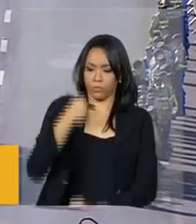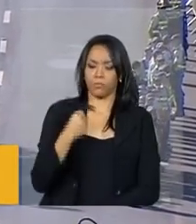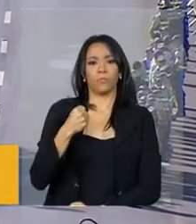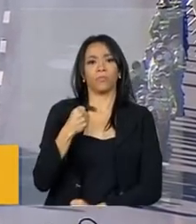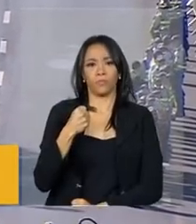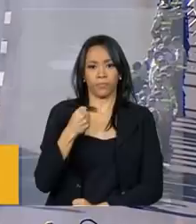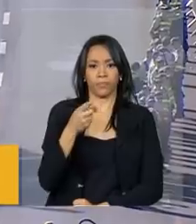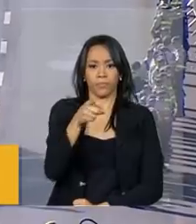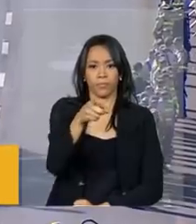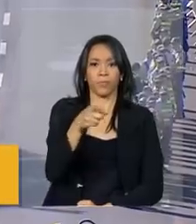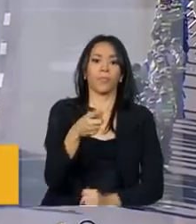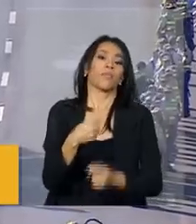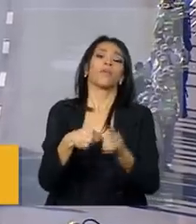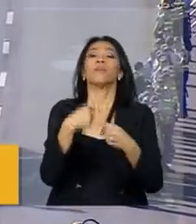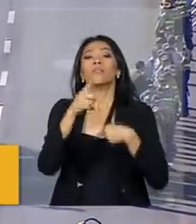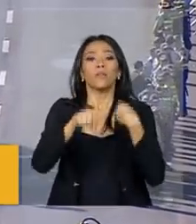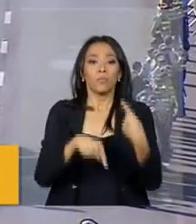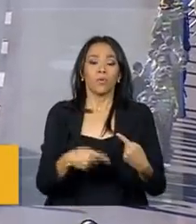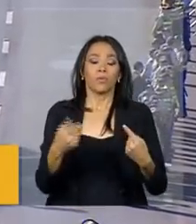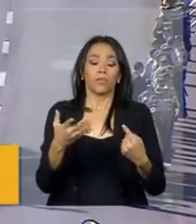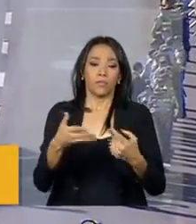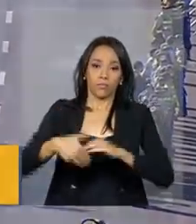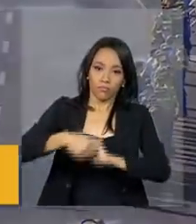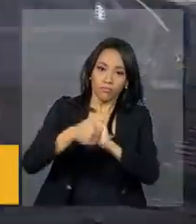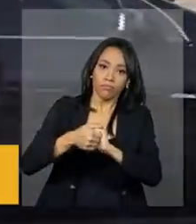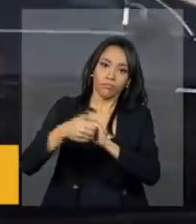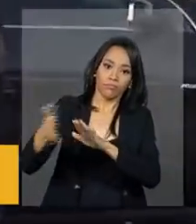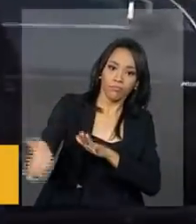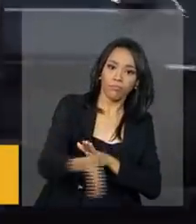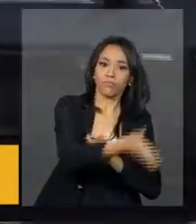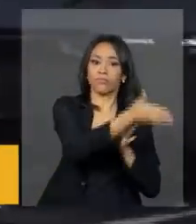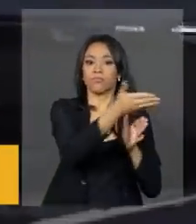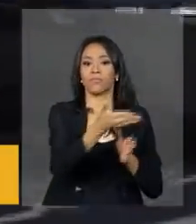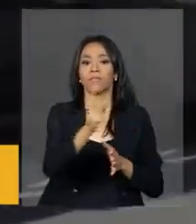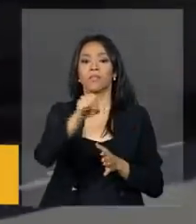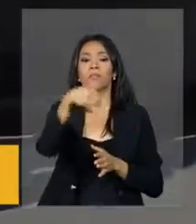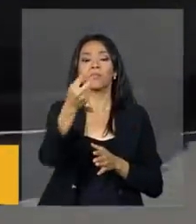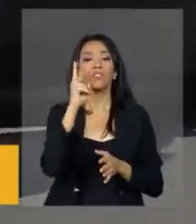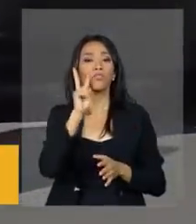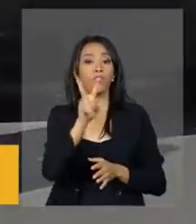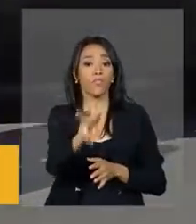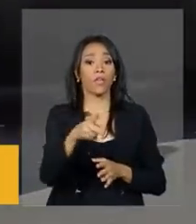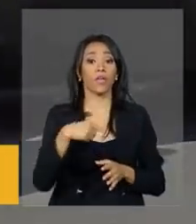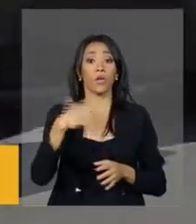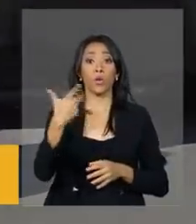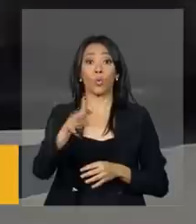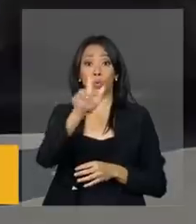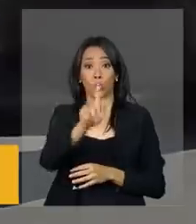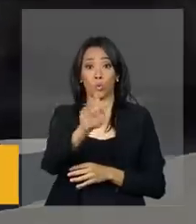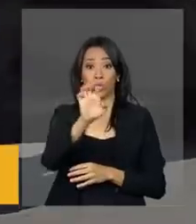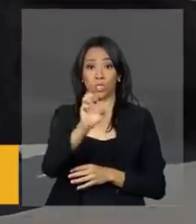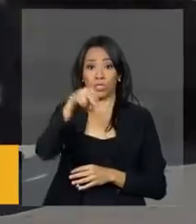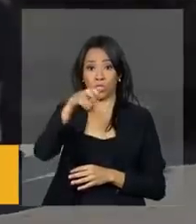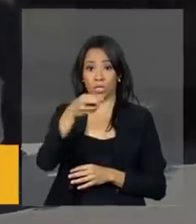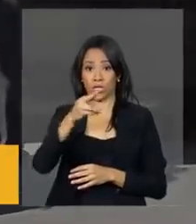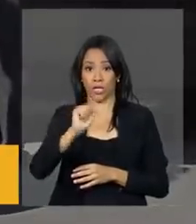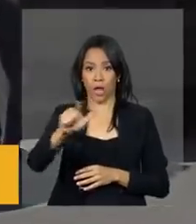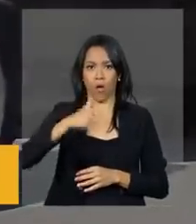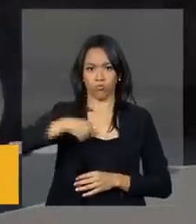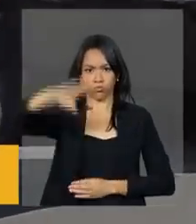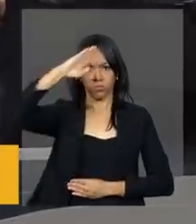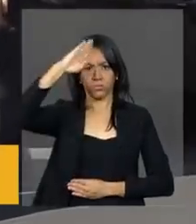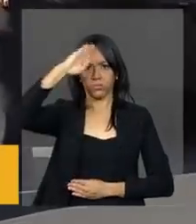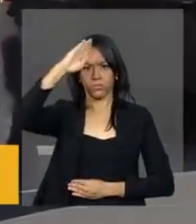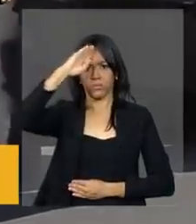recepcionado no palanque pelas autoridades, e em seguida nós observaremos o general Leme se deslocando com